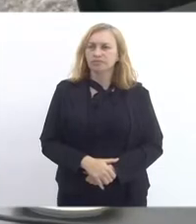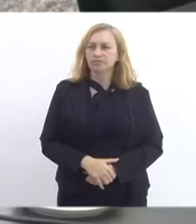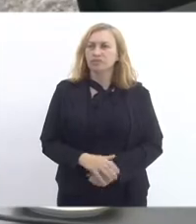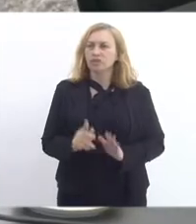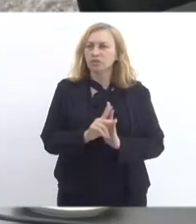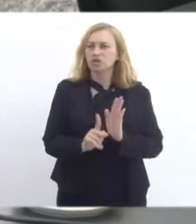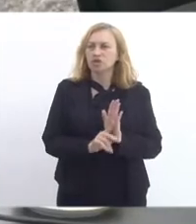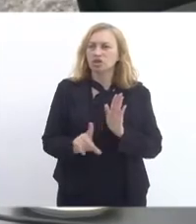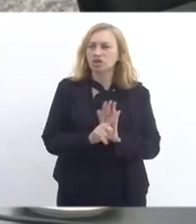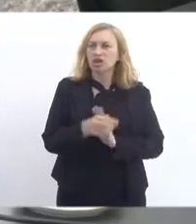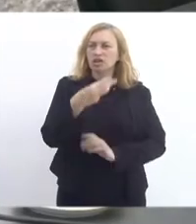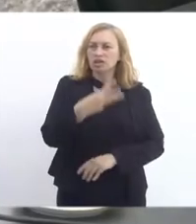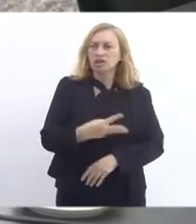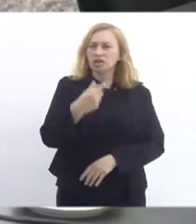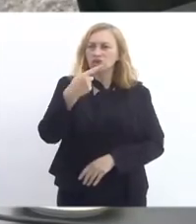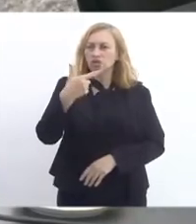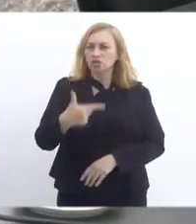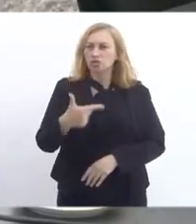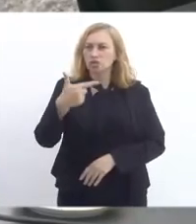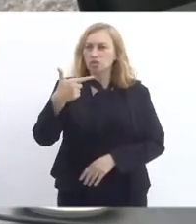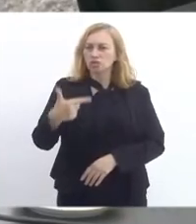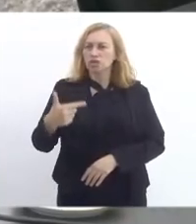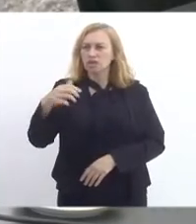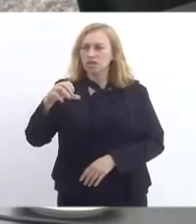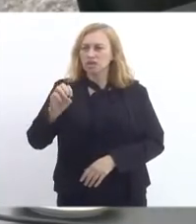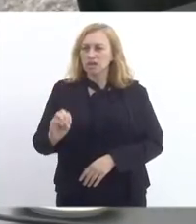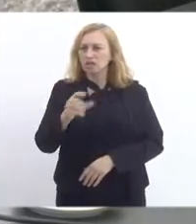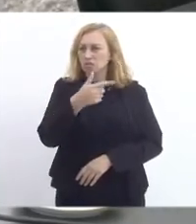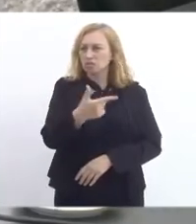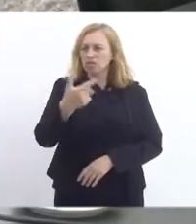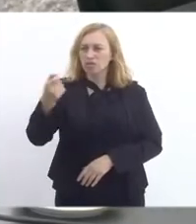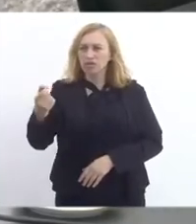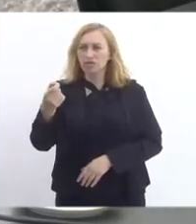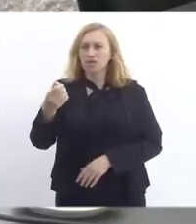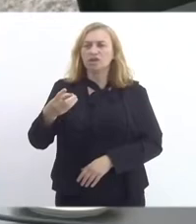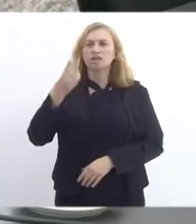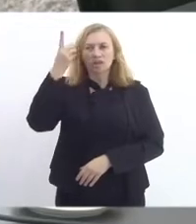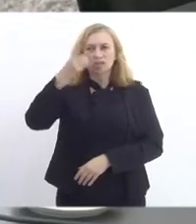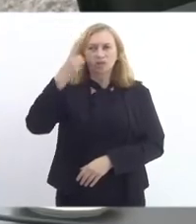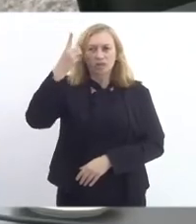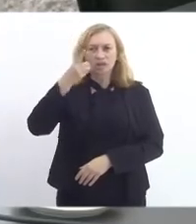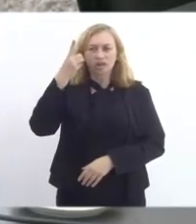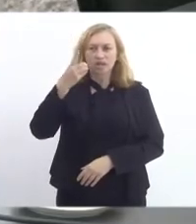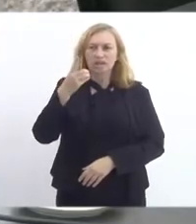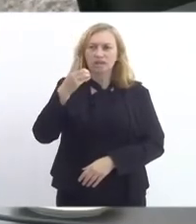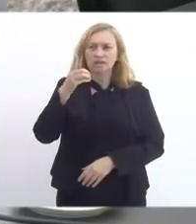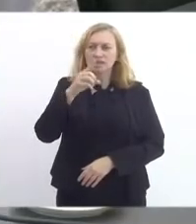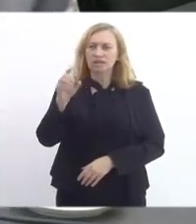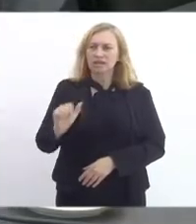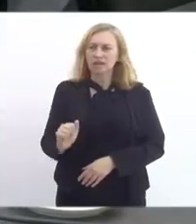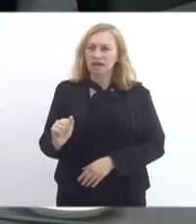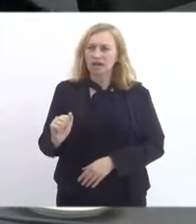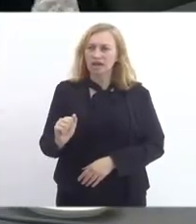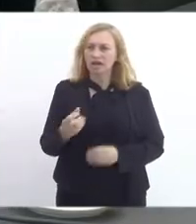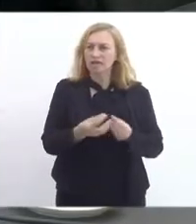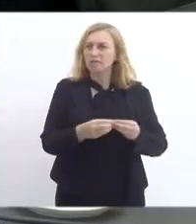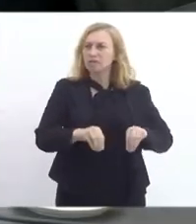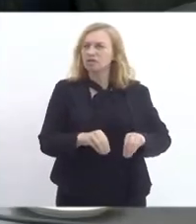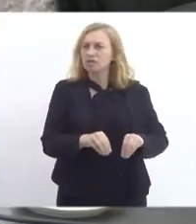Projeto de lei 3220-2020, autoria do deputado Renato Zacco, aparecer pela